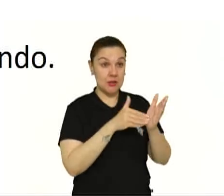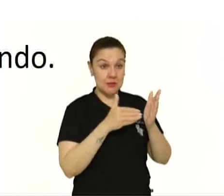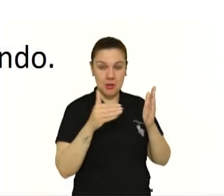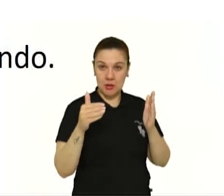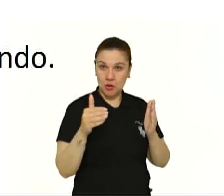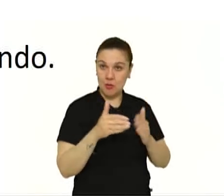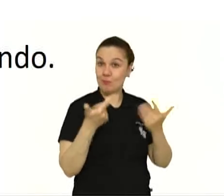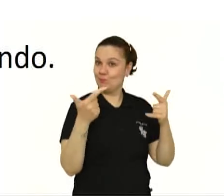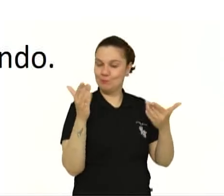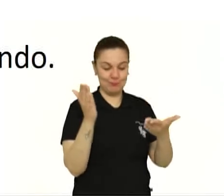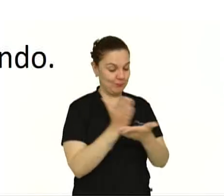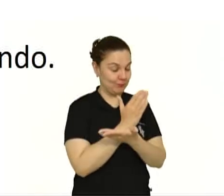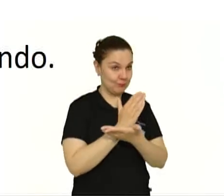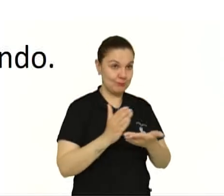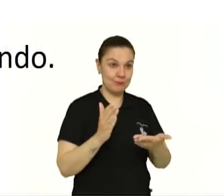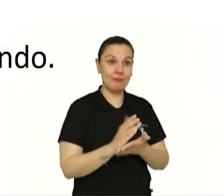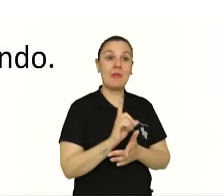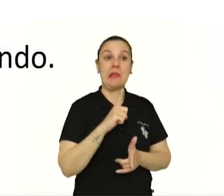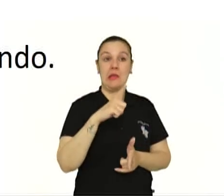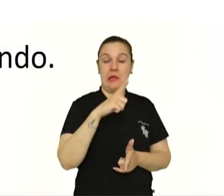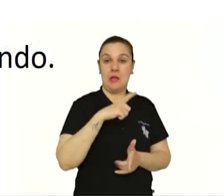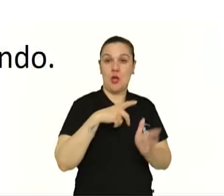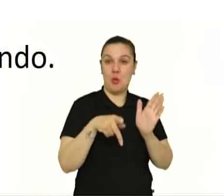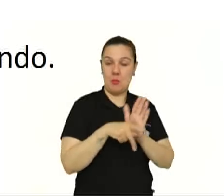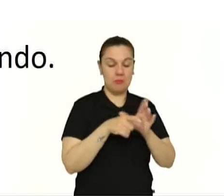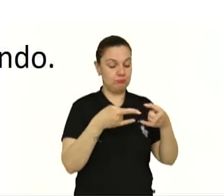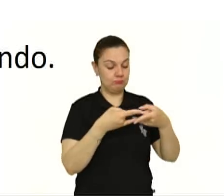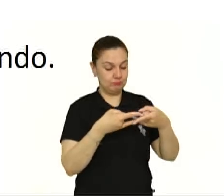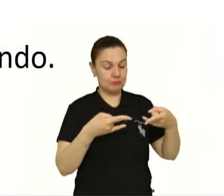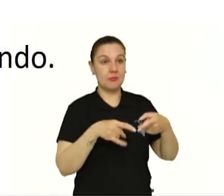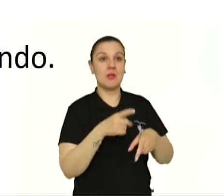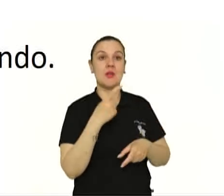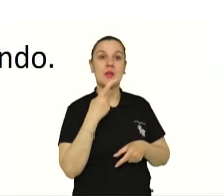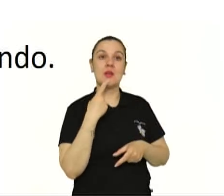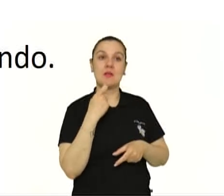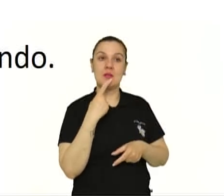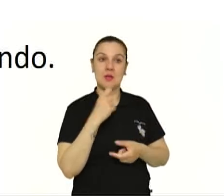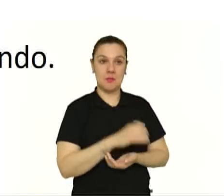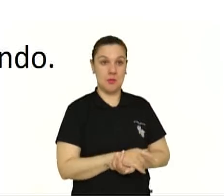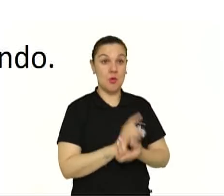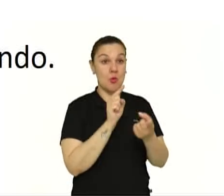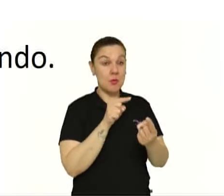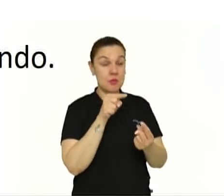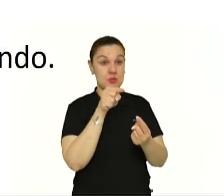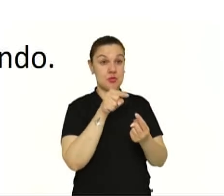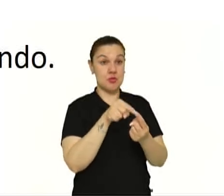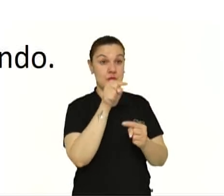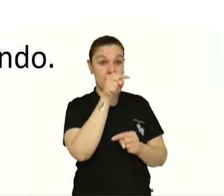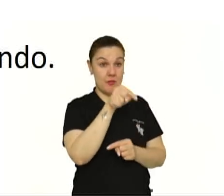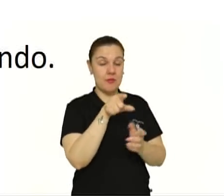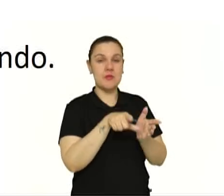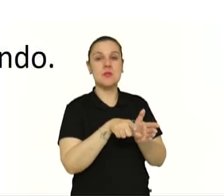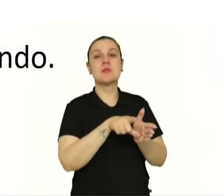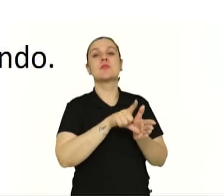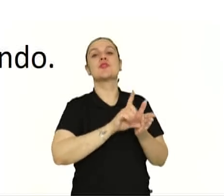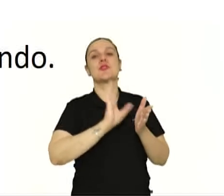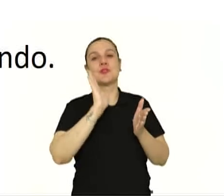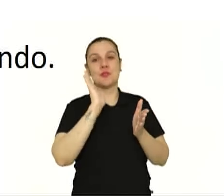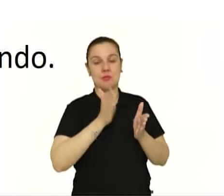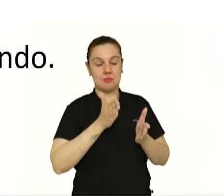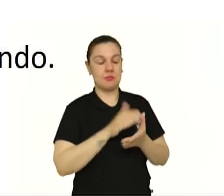todos, sem exceção, passam a receber essa fatura em vermelho. O objetivo, como